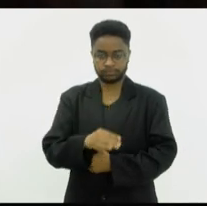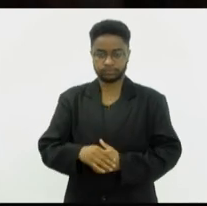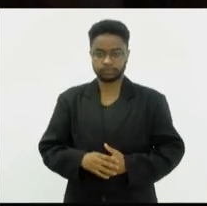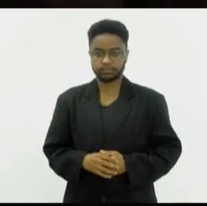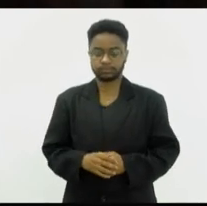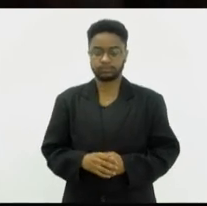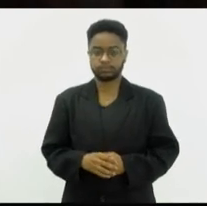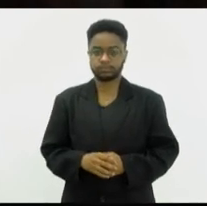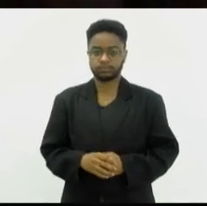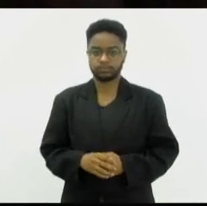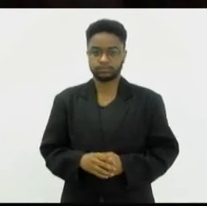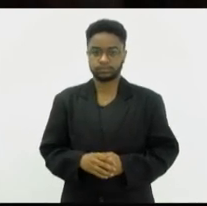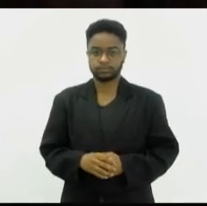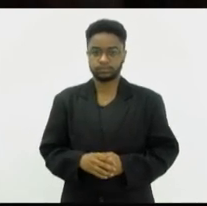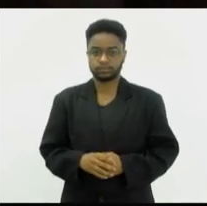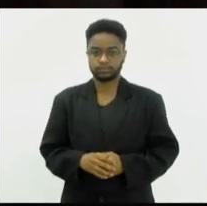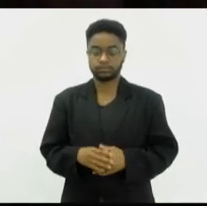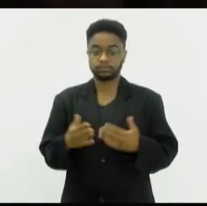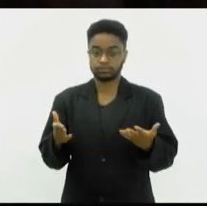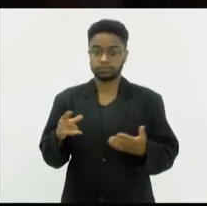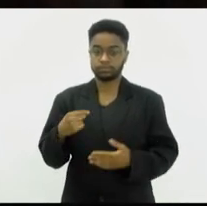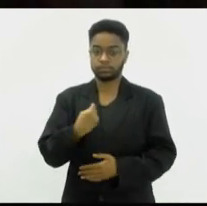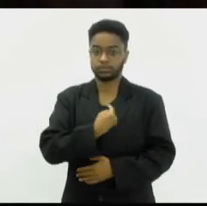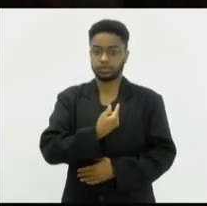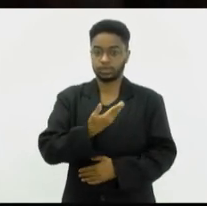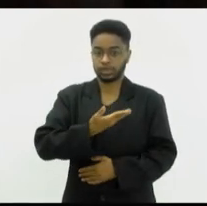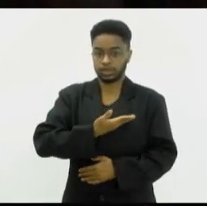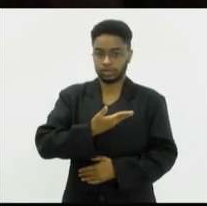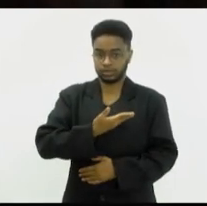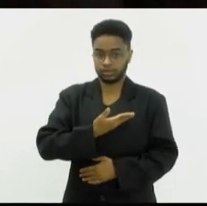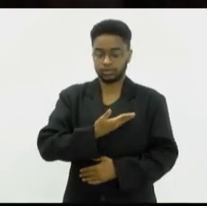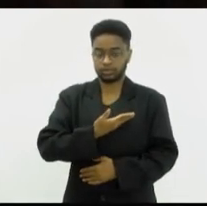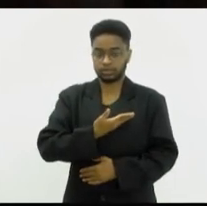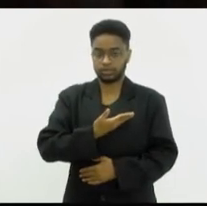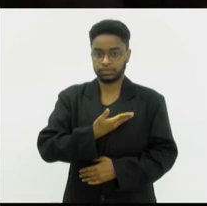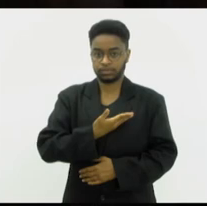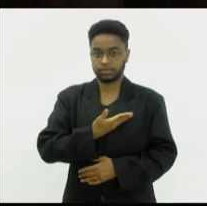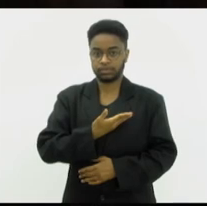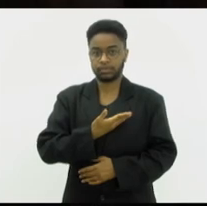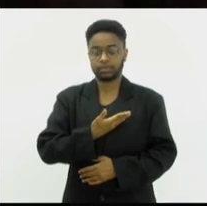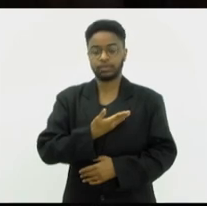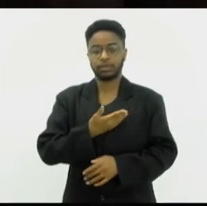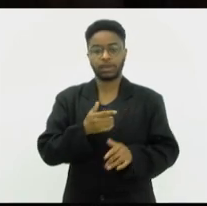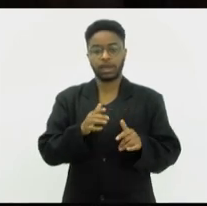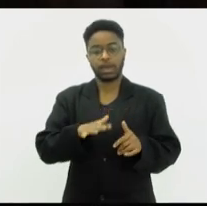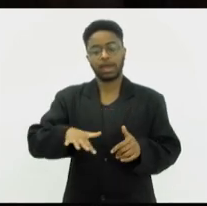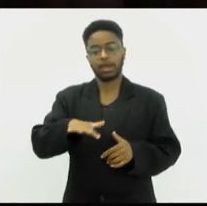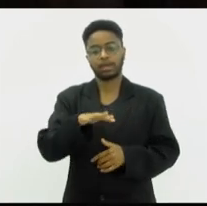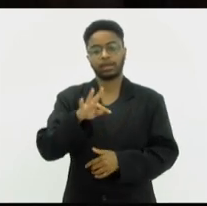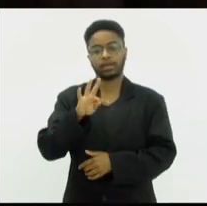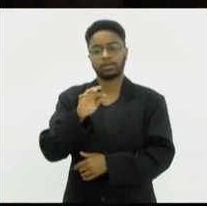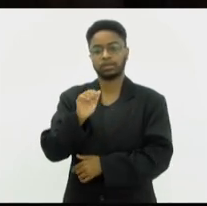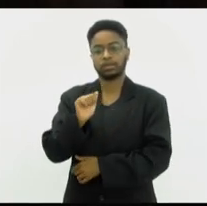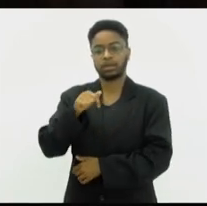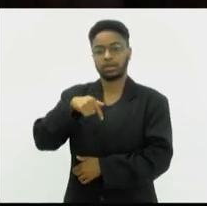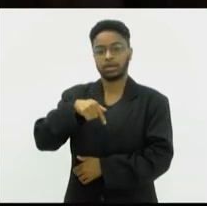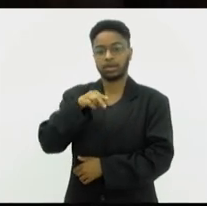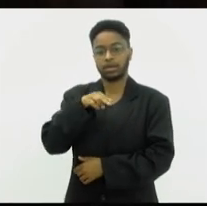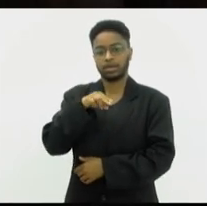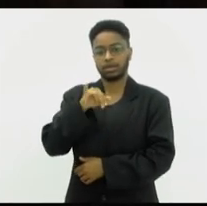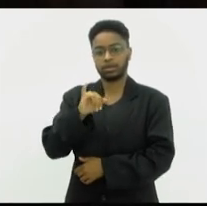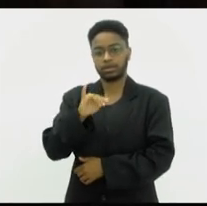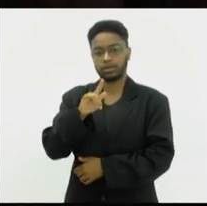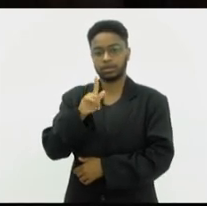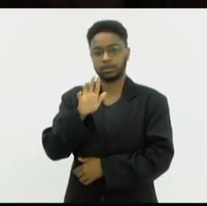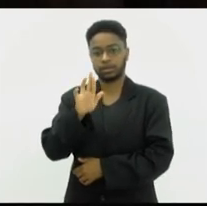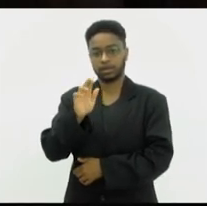E as nossas amigas da Combativa, Taquigrafia, sabe quantos brasileiros